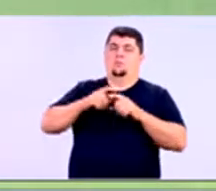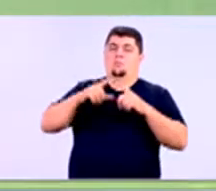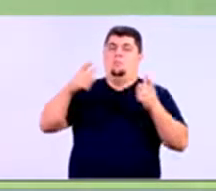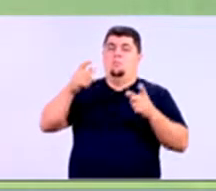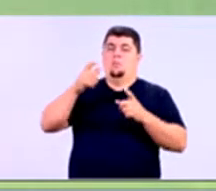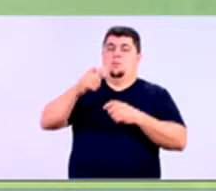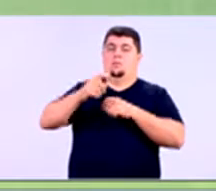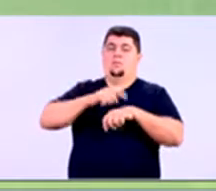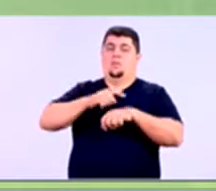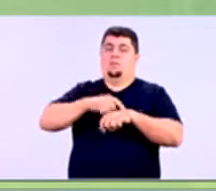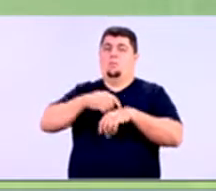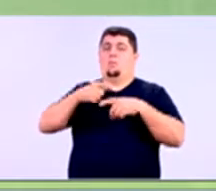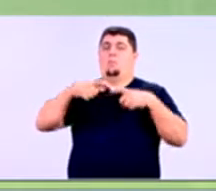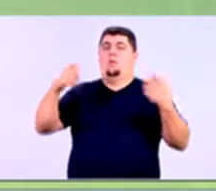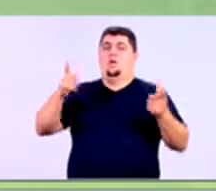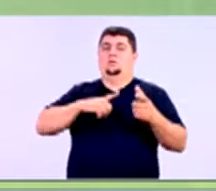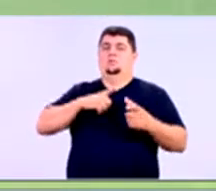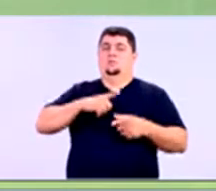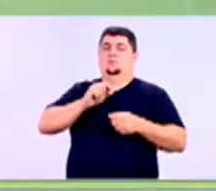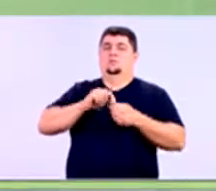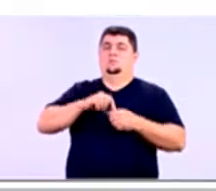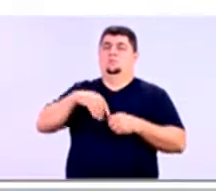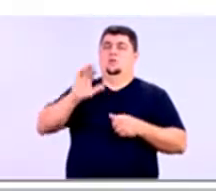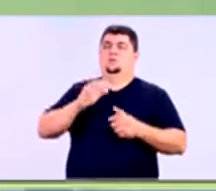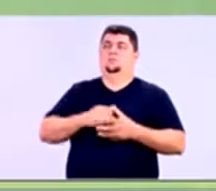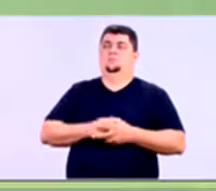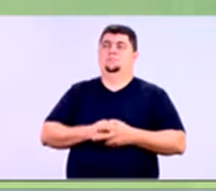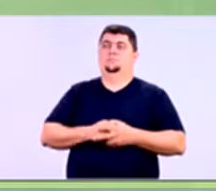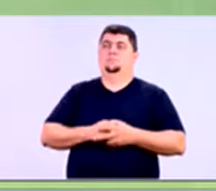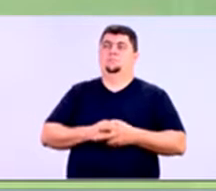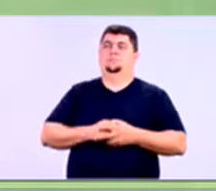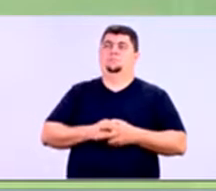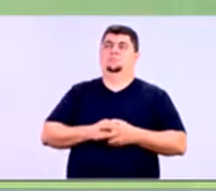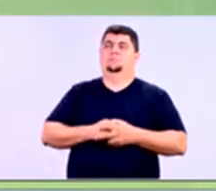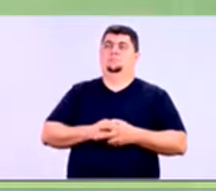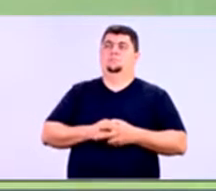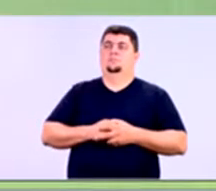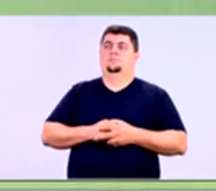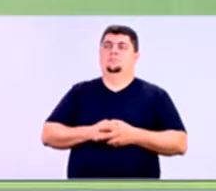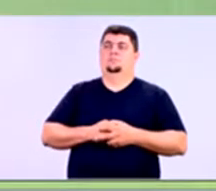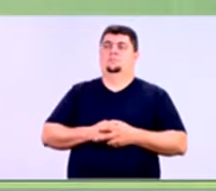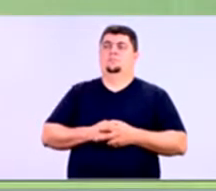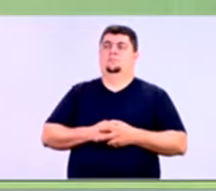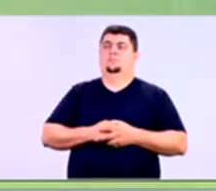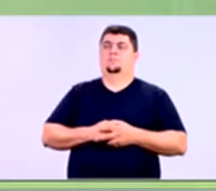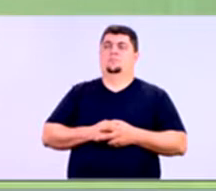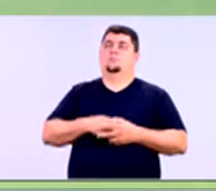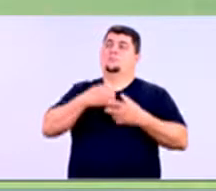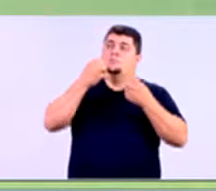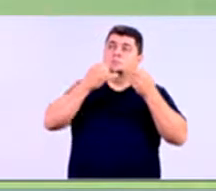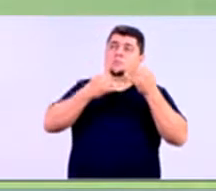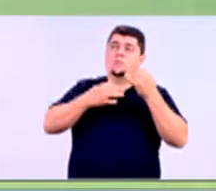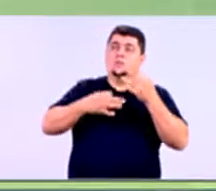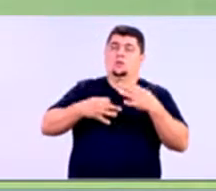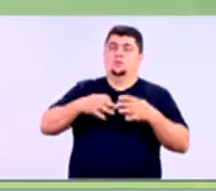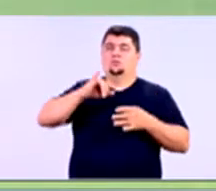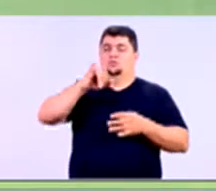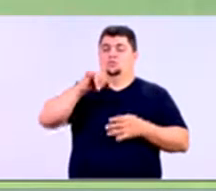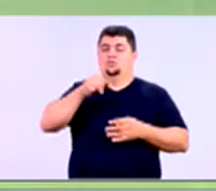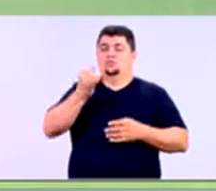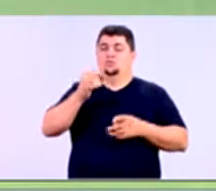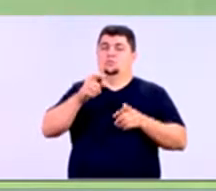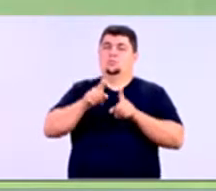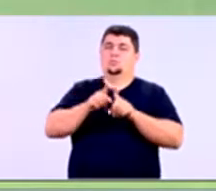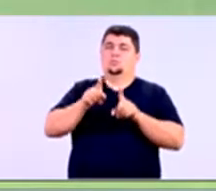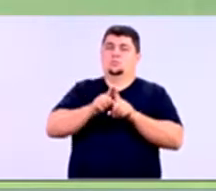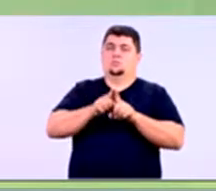a taxa é capitalizada mais vezes. Falando em juros, eu estou